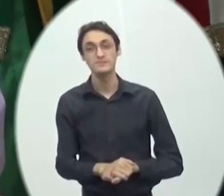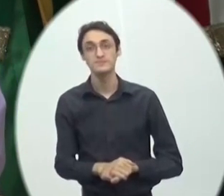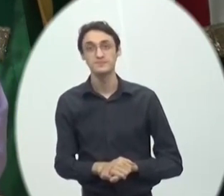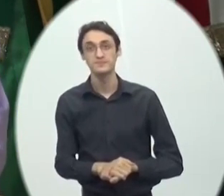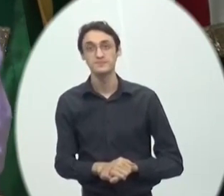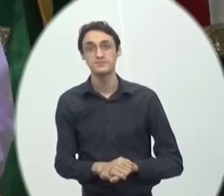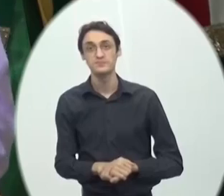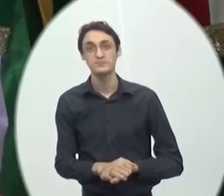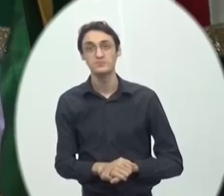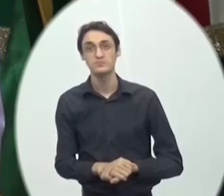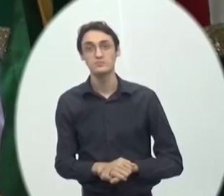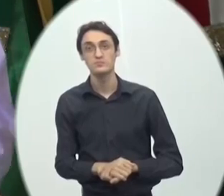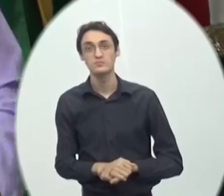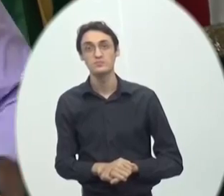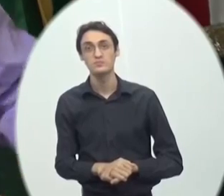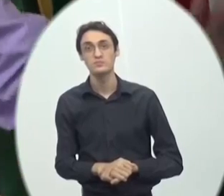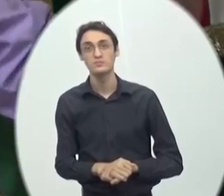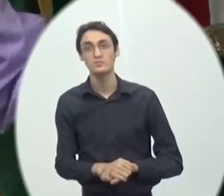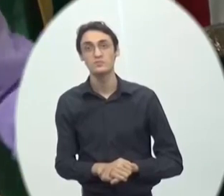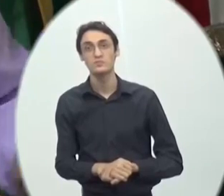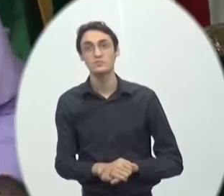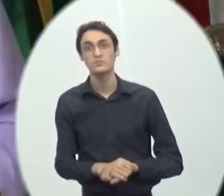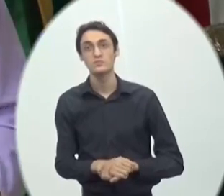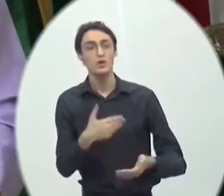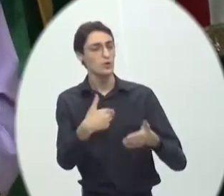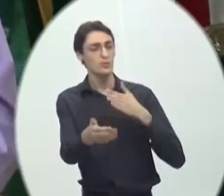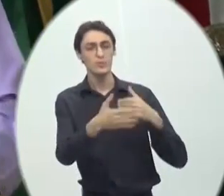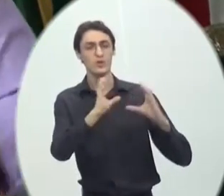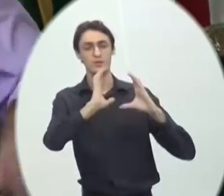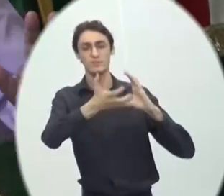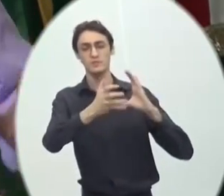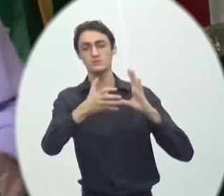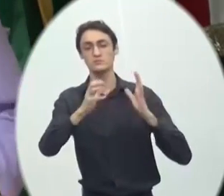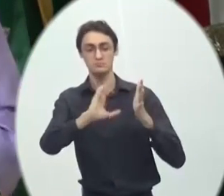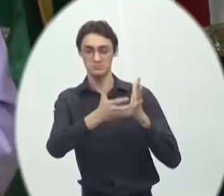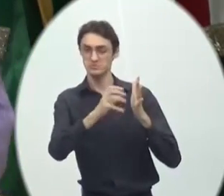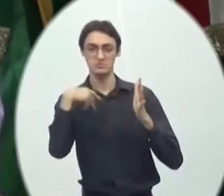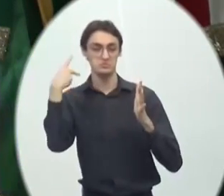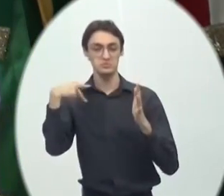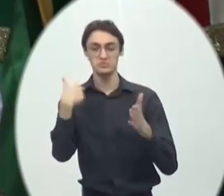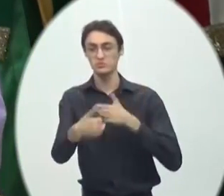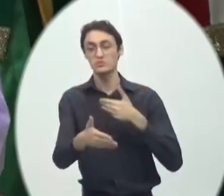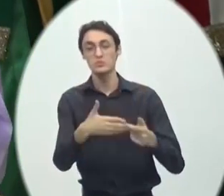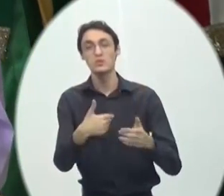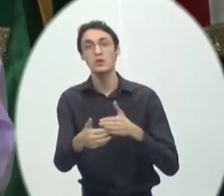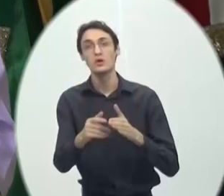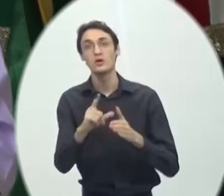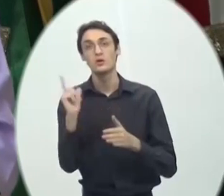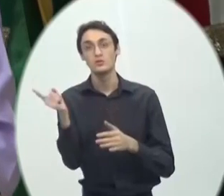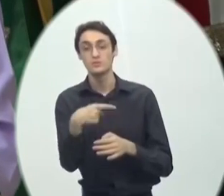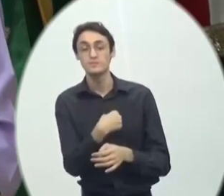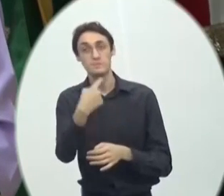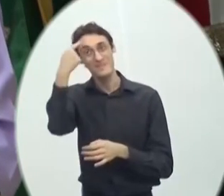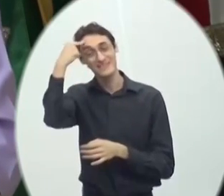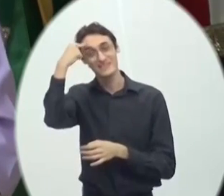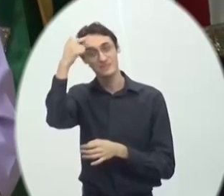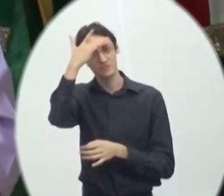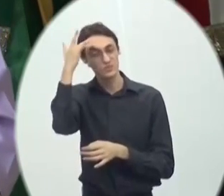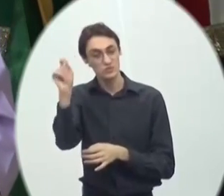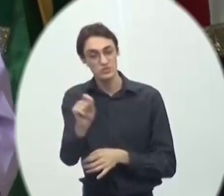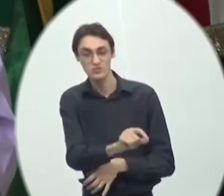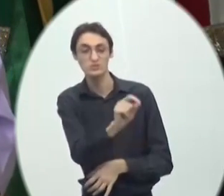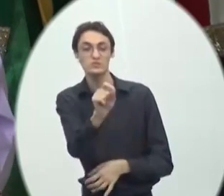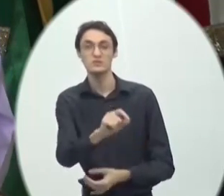a reunião lá no governo do estado, independente da parte política do governador, isso é outra coisa. Nós temos que ver a pessoa na ponta da